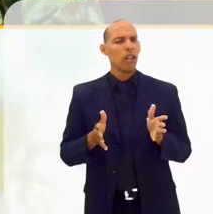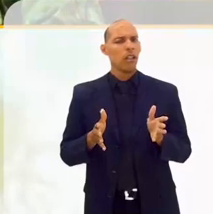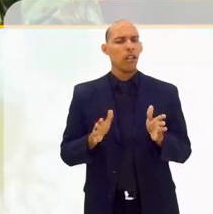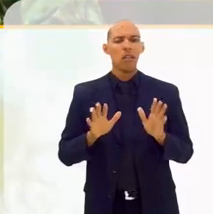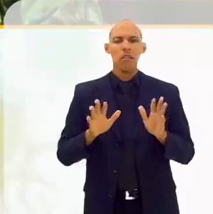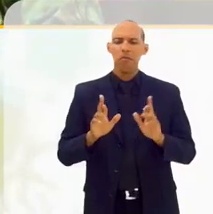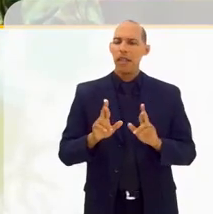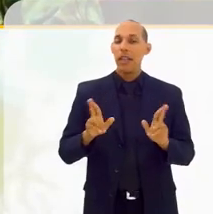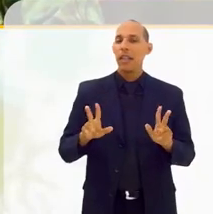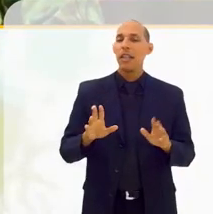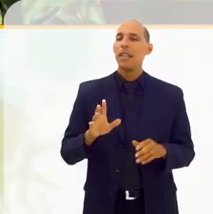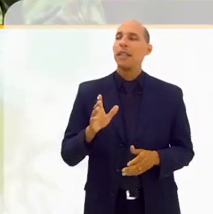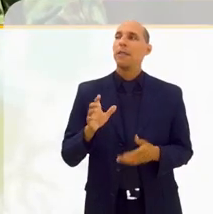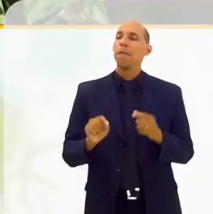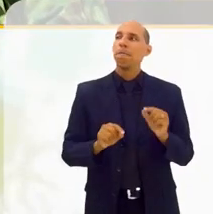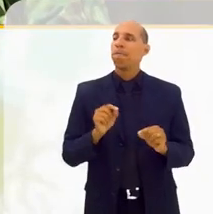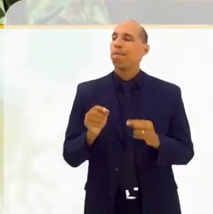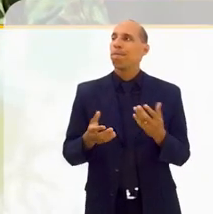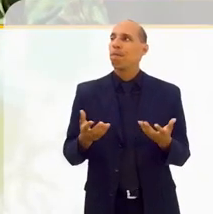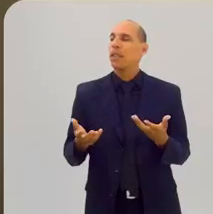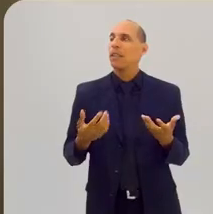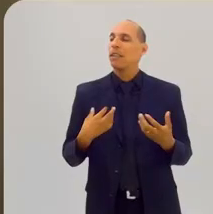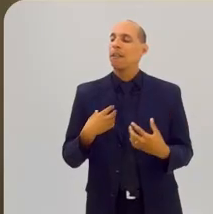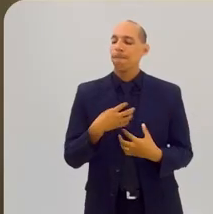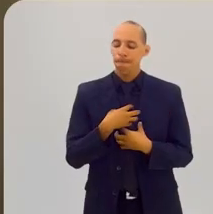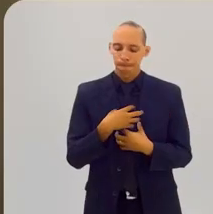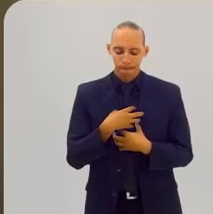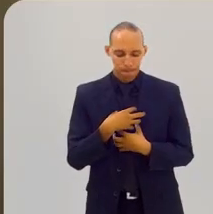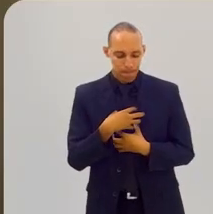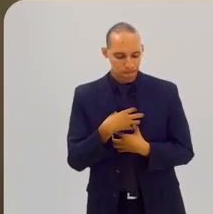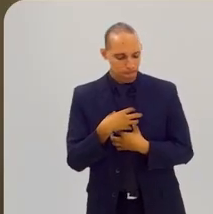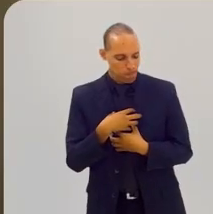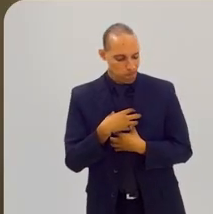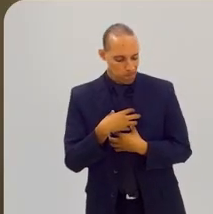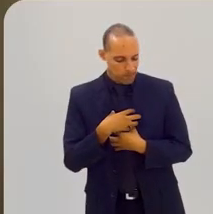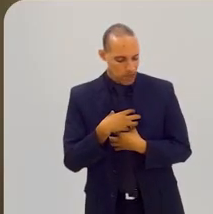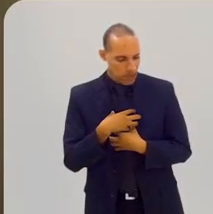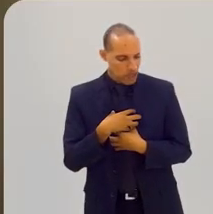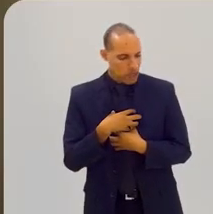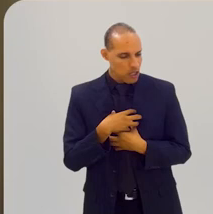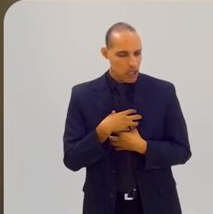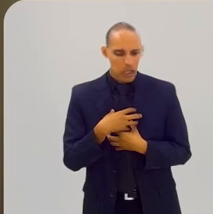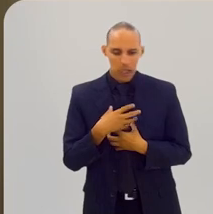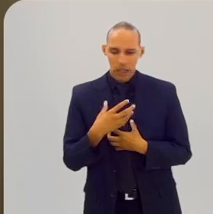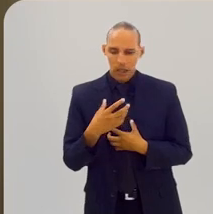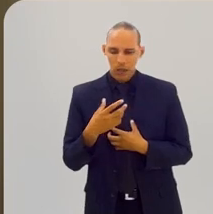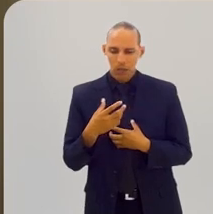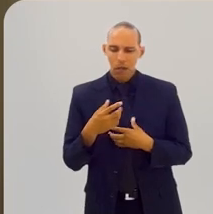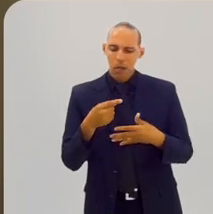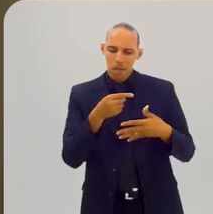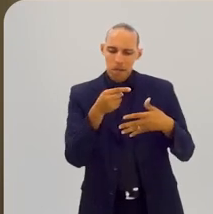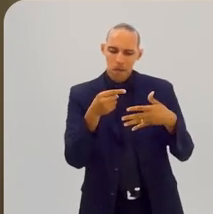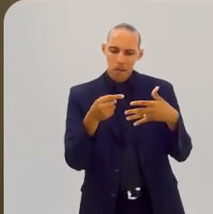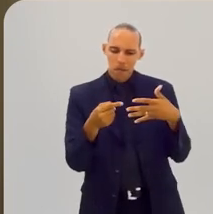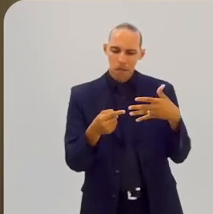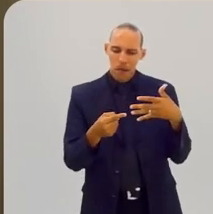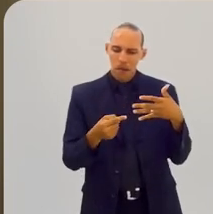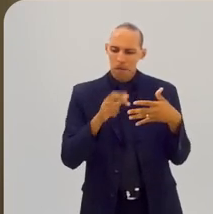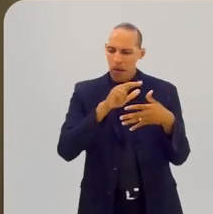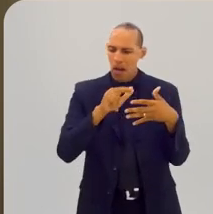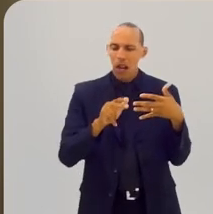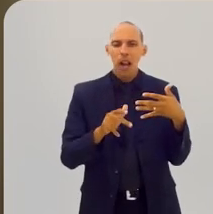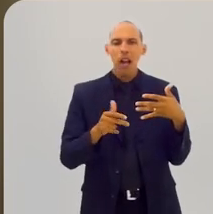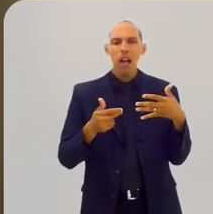mas era diferente e eu comecei a sentir realmente que tinham coisas que